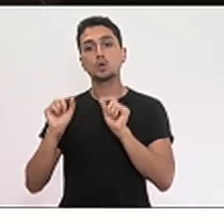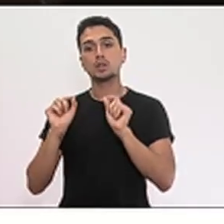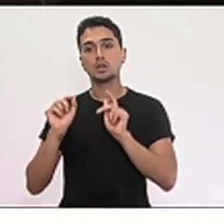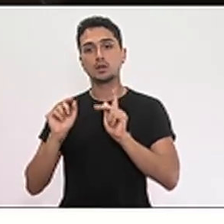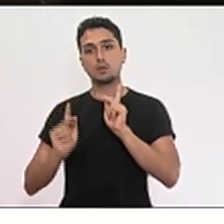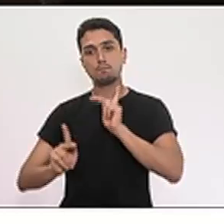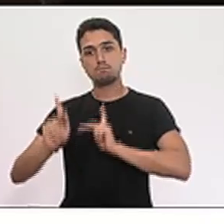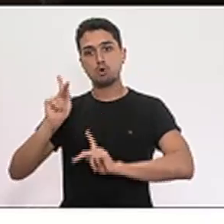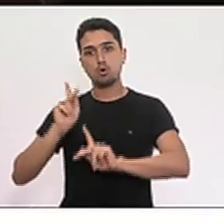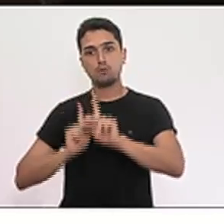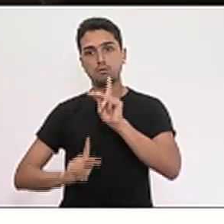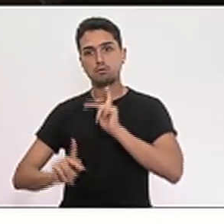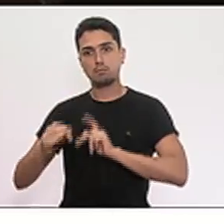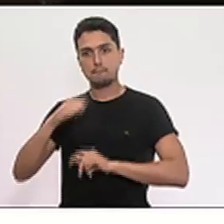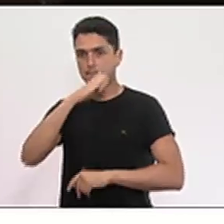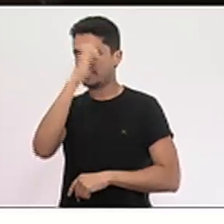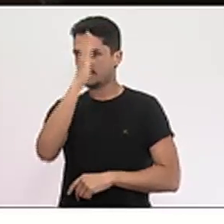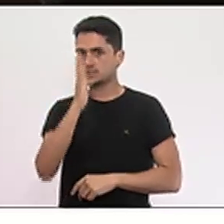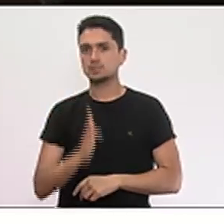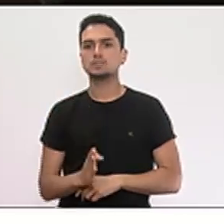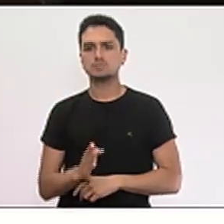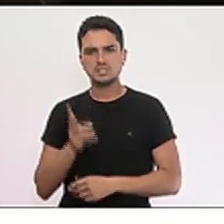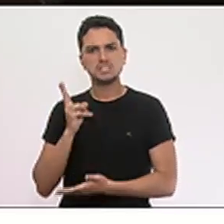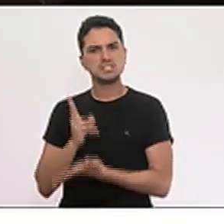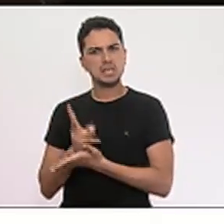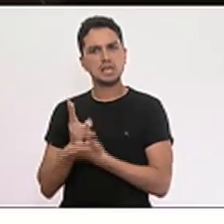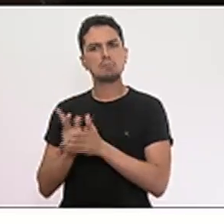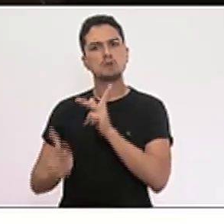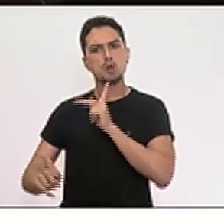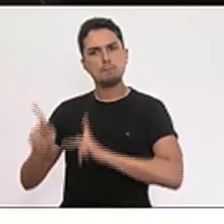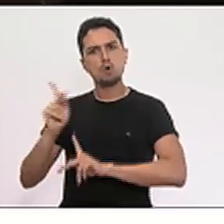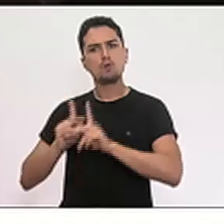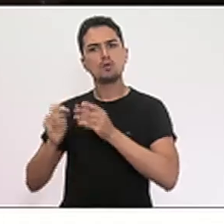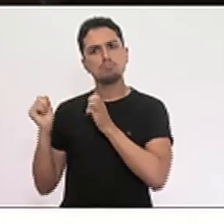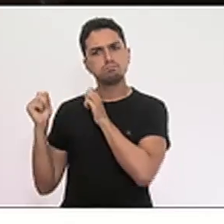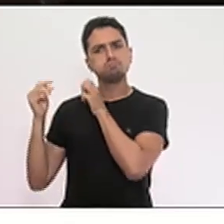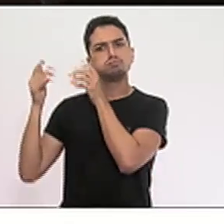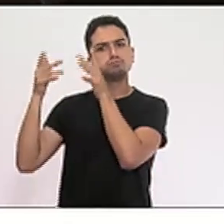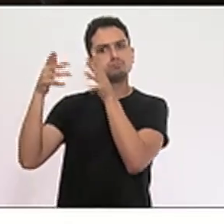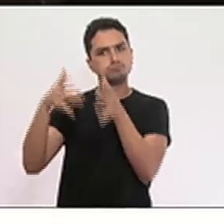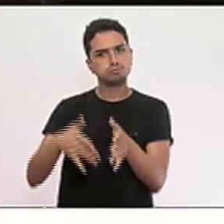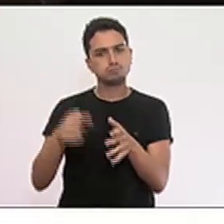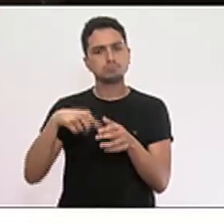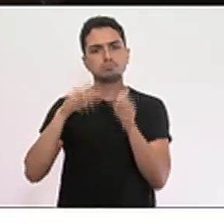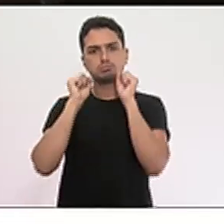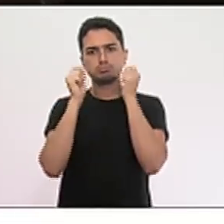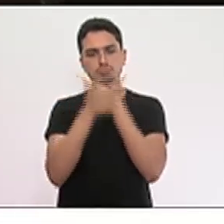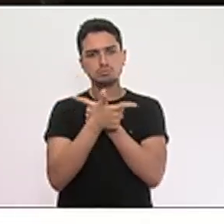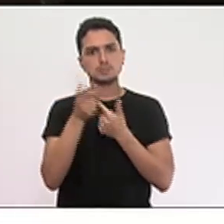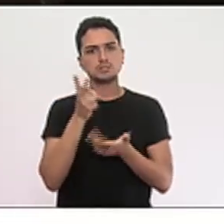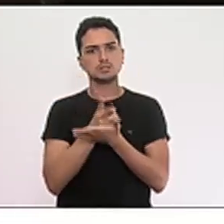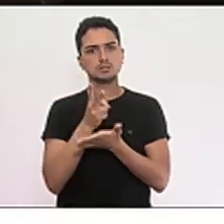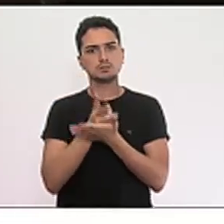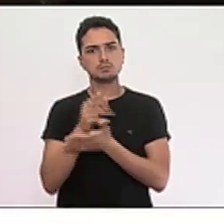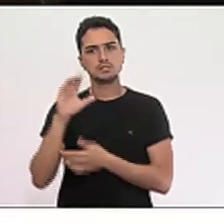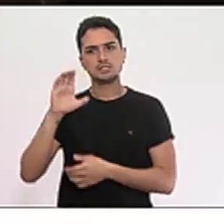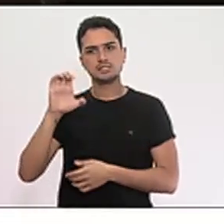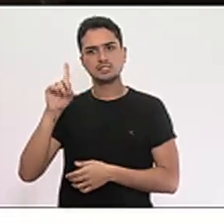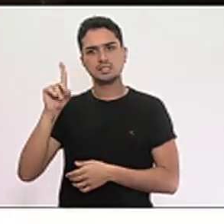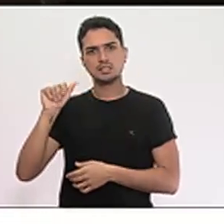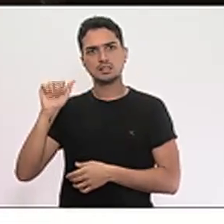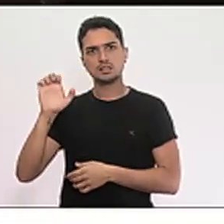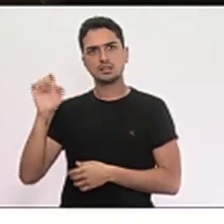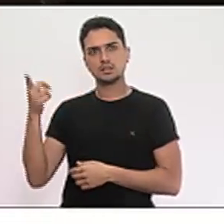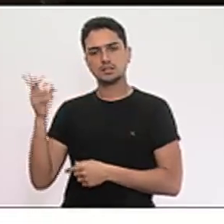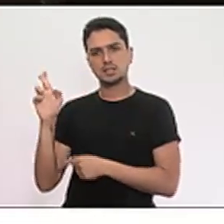esta casa nunca nos faltou, mas como aqui eu vejo que os sedaianos me veem representando, junto com